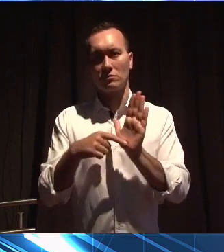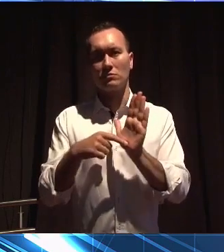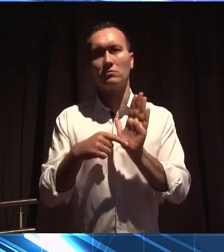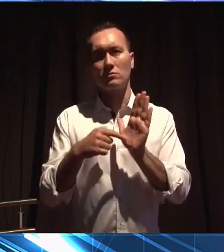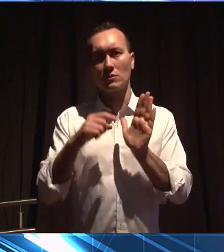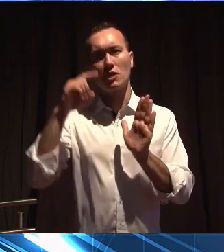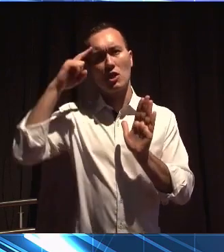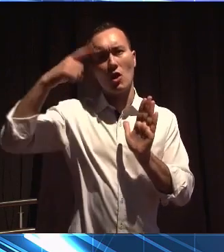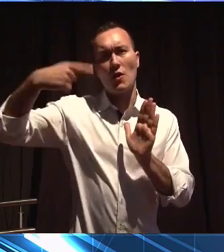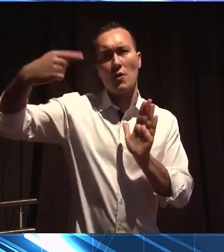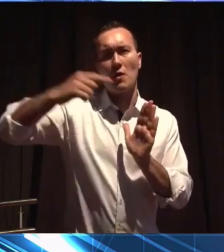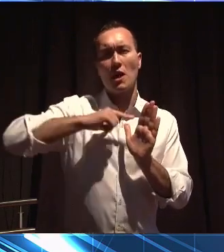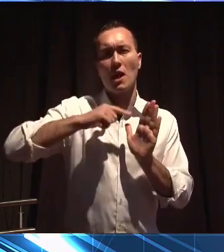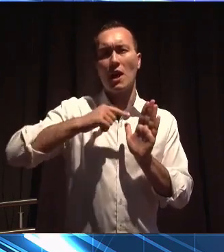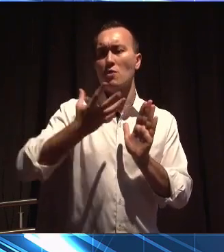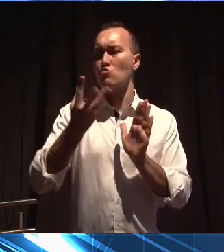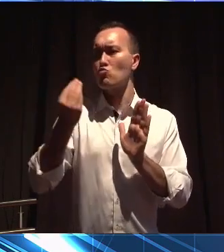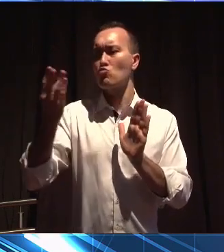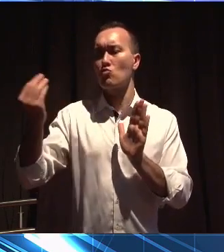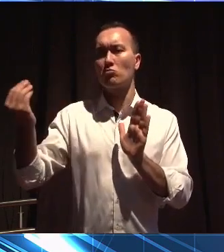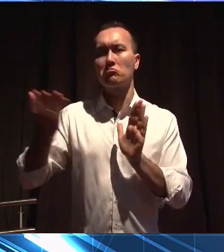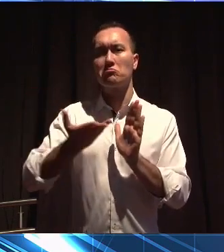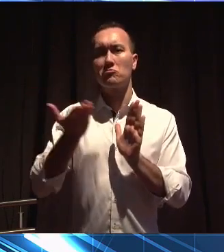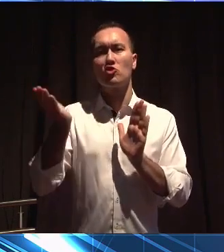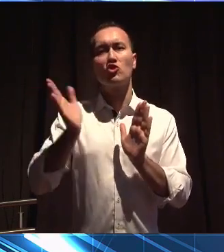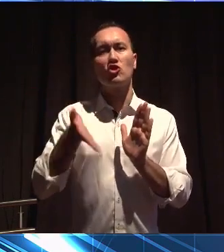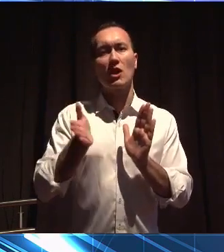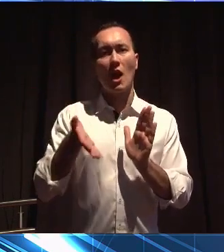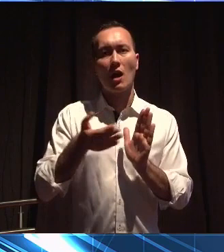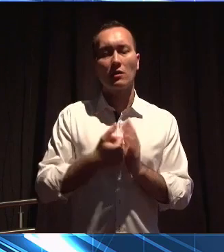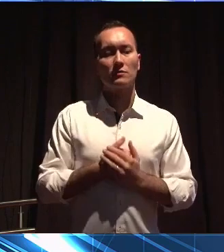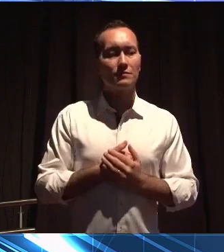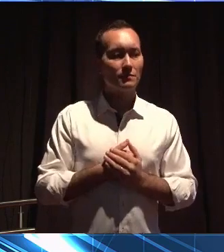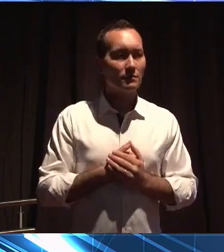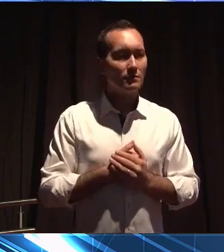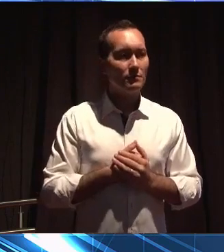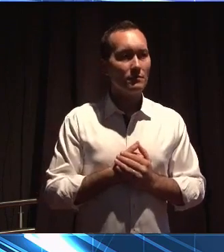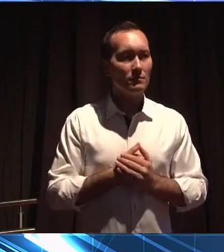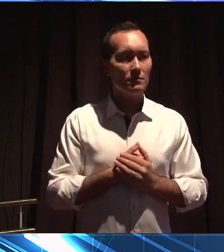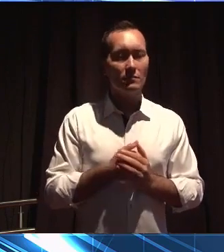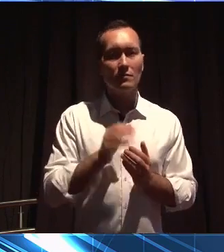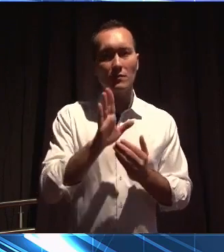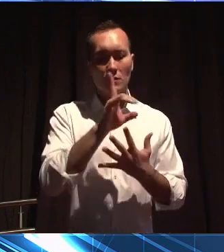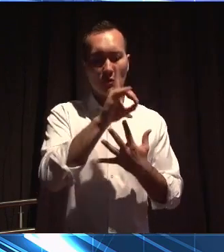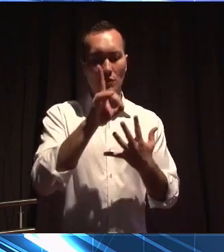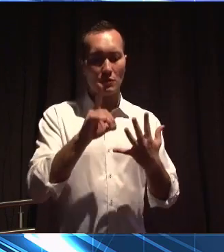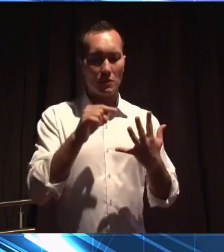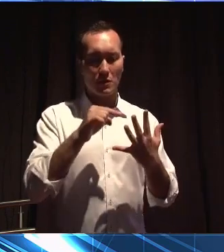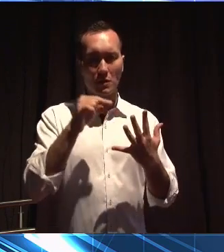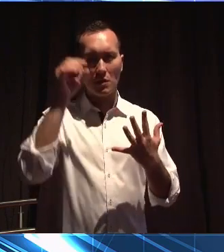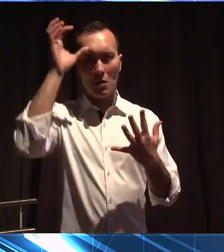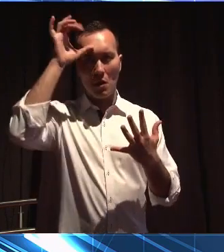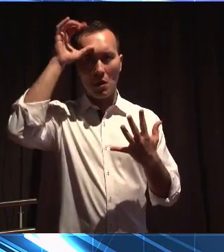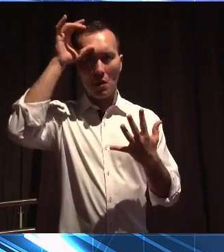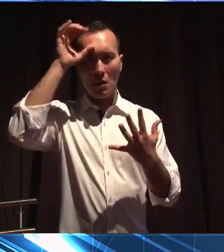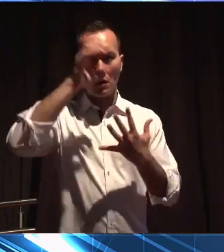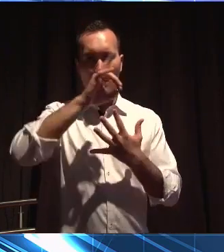nosso cotidiano. Certo? Então, o nosso outline aqui vai entender o que são dados neurais, só para tentar